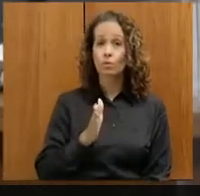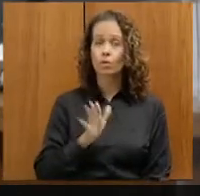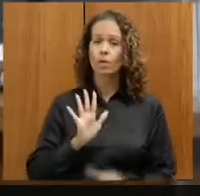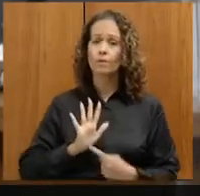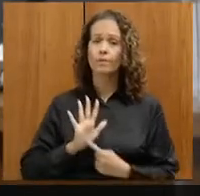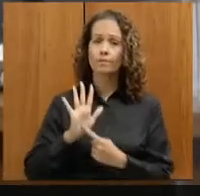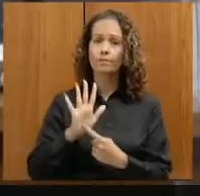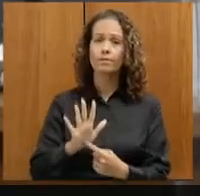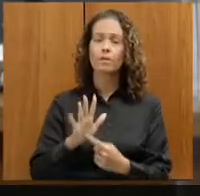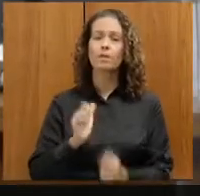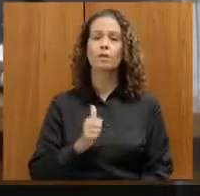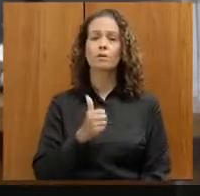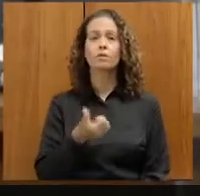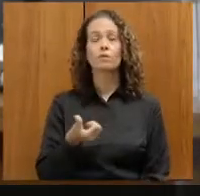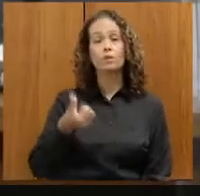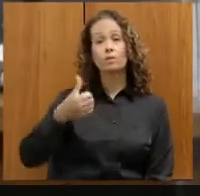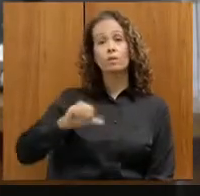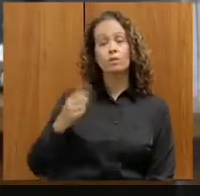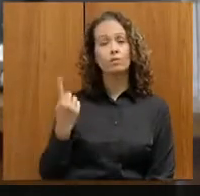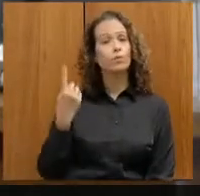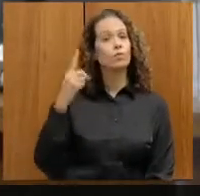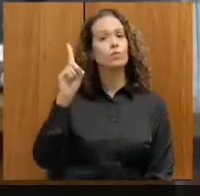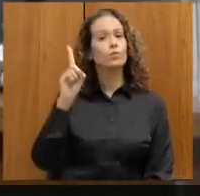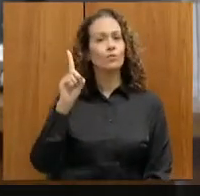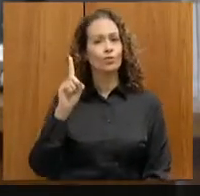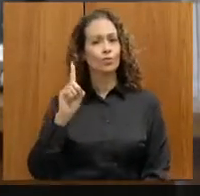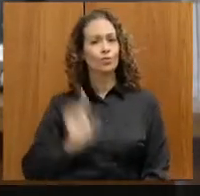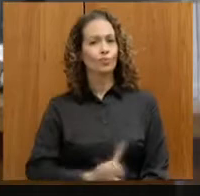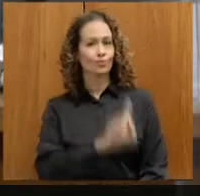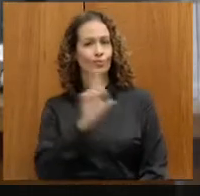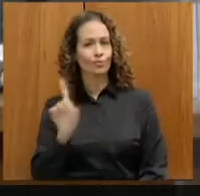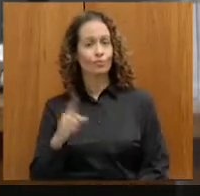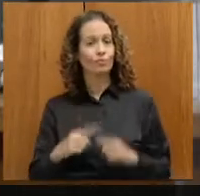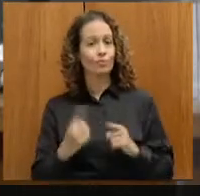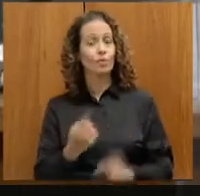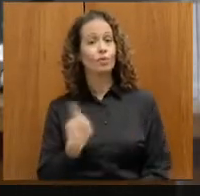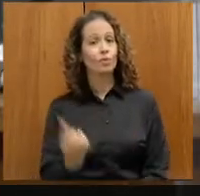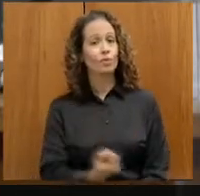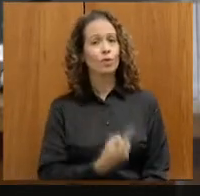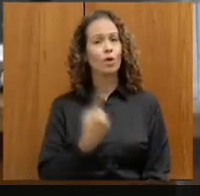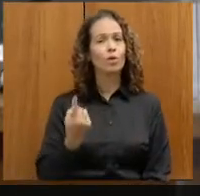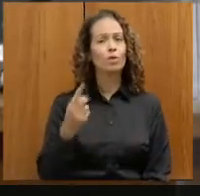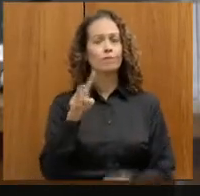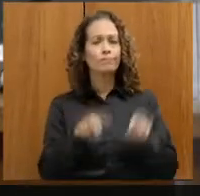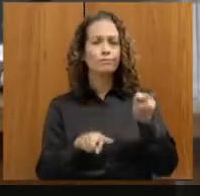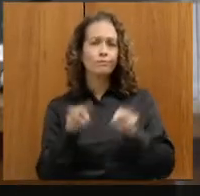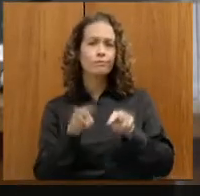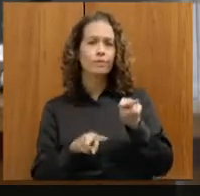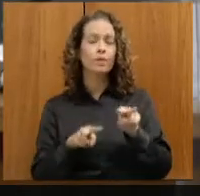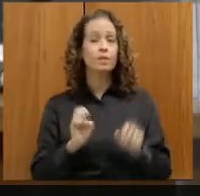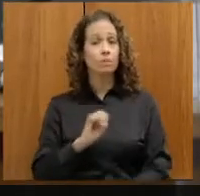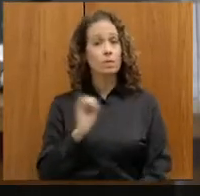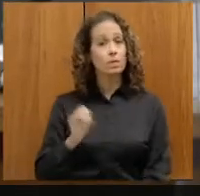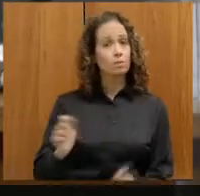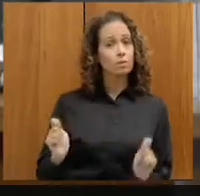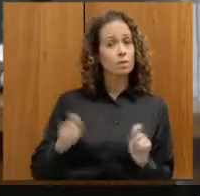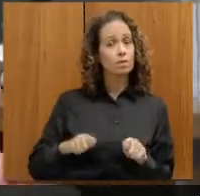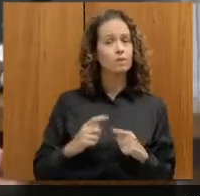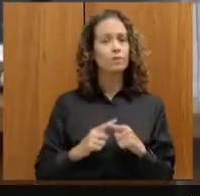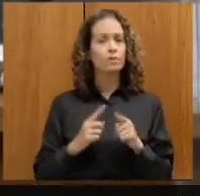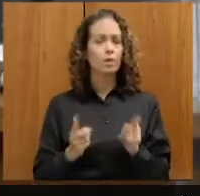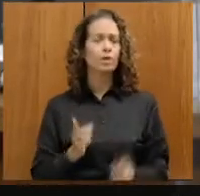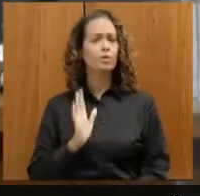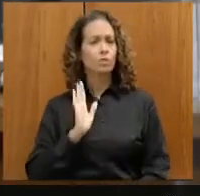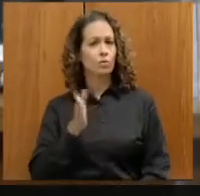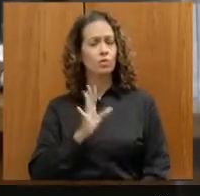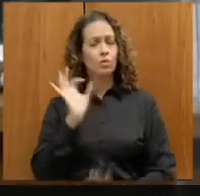no Dia dezenove era o último prazo a gente avalia Deputado dar uma música é possível mas